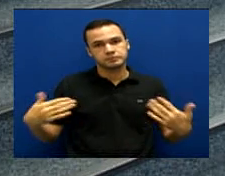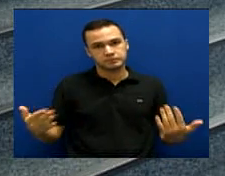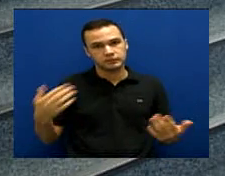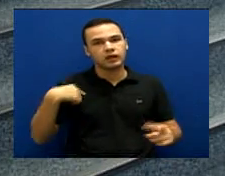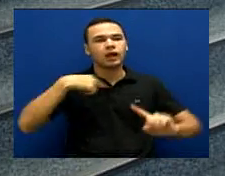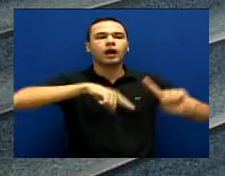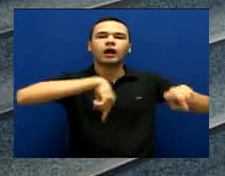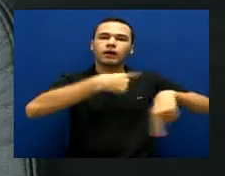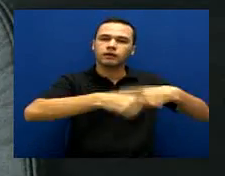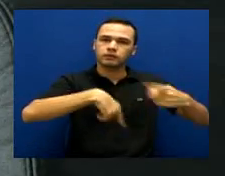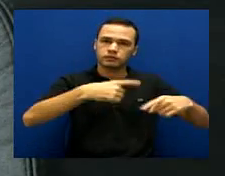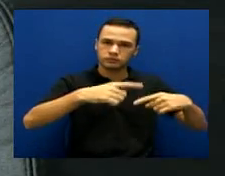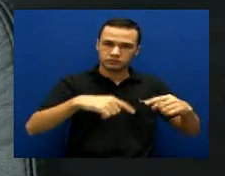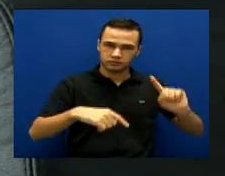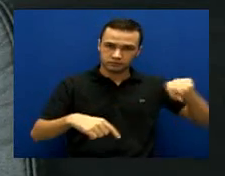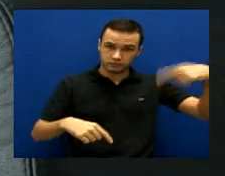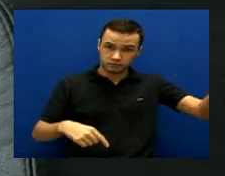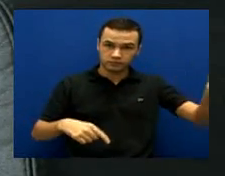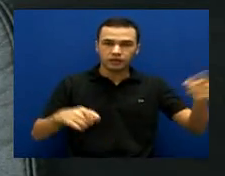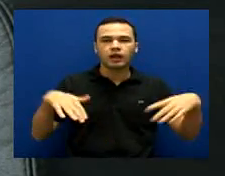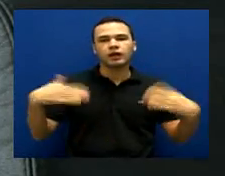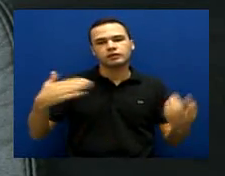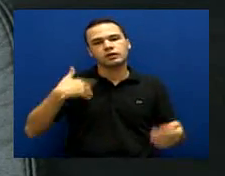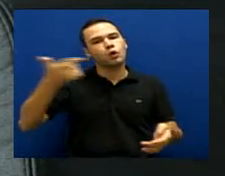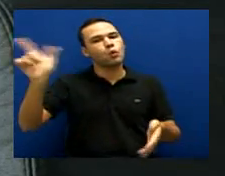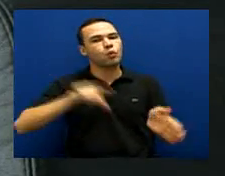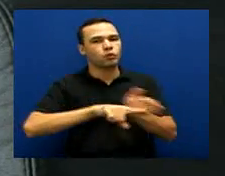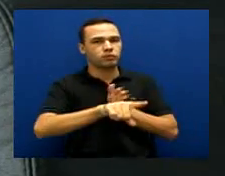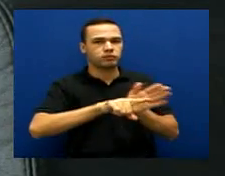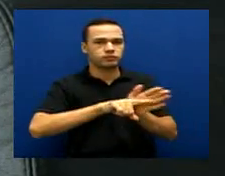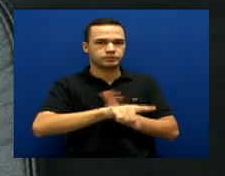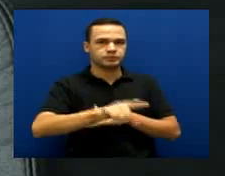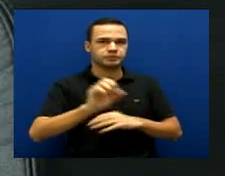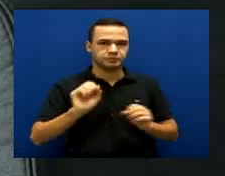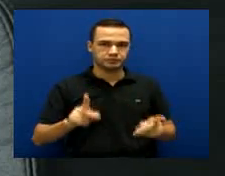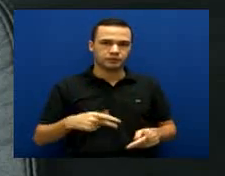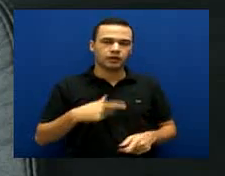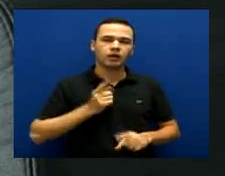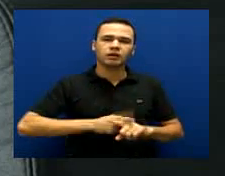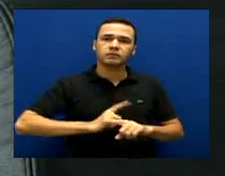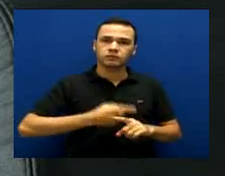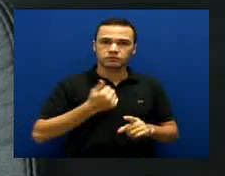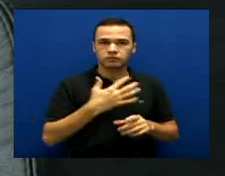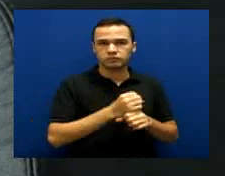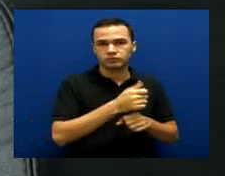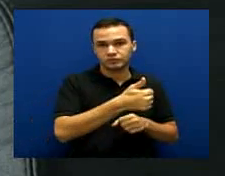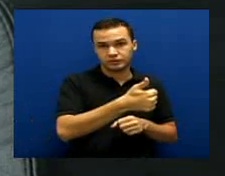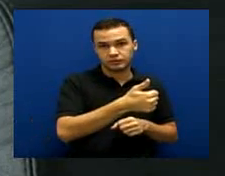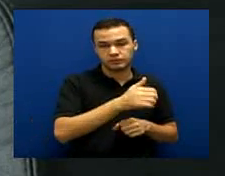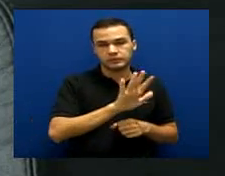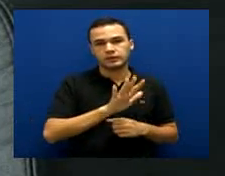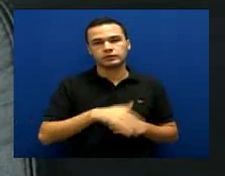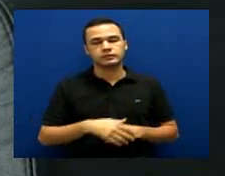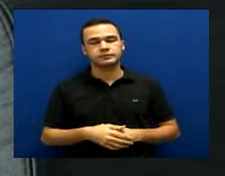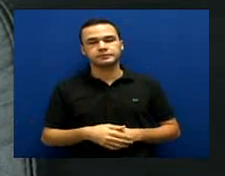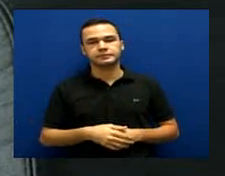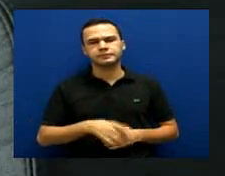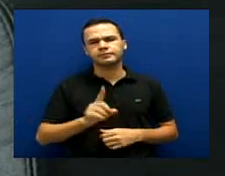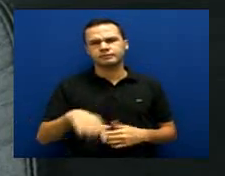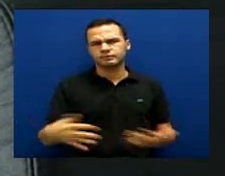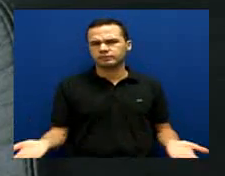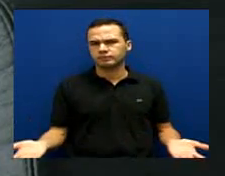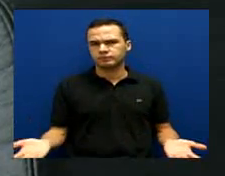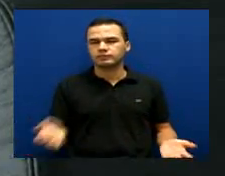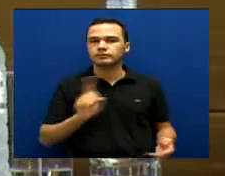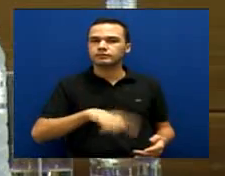no próximo relatório assim é só é seria uma outra pergunta que eu faria porque a conta fecha mas ela não é assim mas é isso